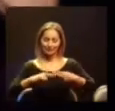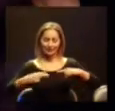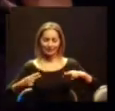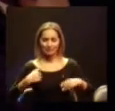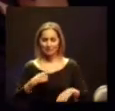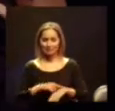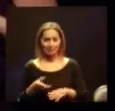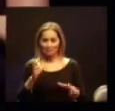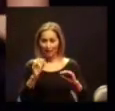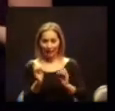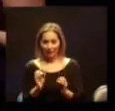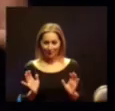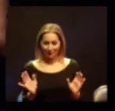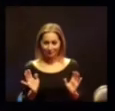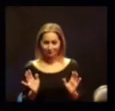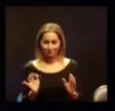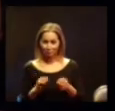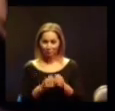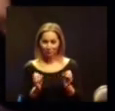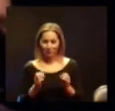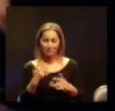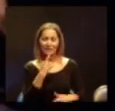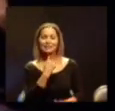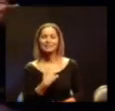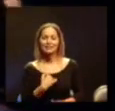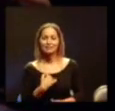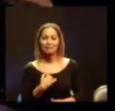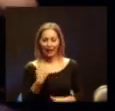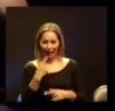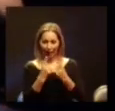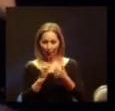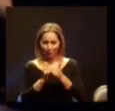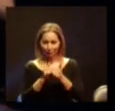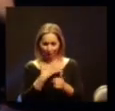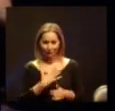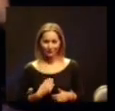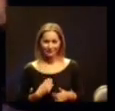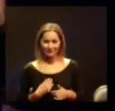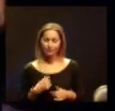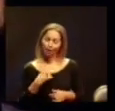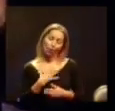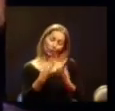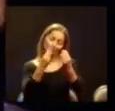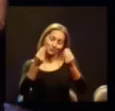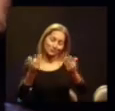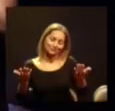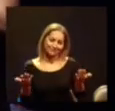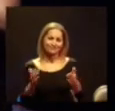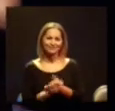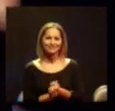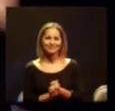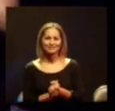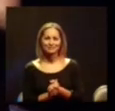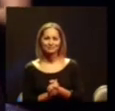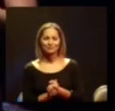tem tempo para nada. Não tem mal nenhum. Mas até pode dizer só um desporto que goste. Isso gosto muito. Gosto muito. Este ano vai